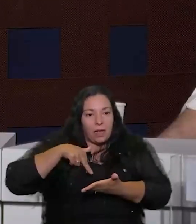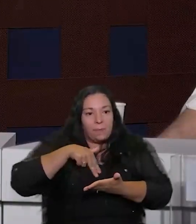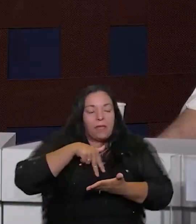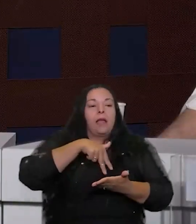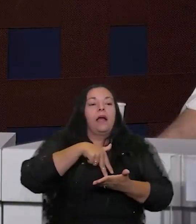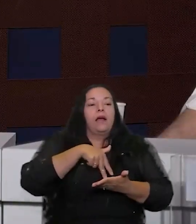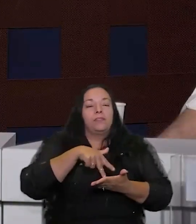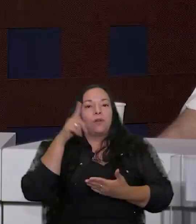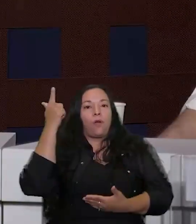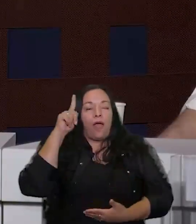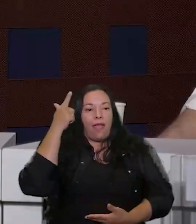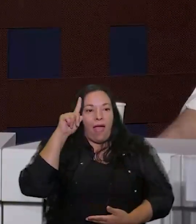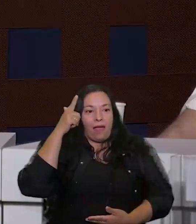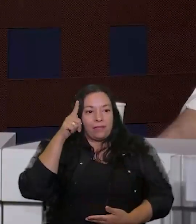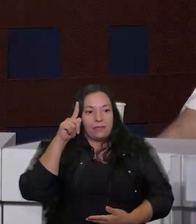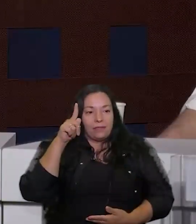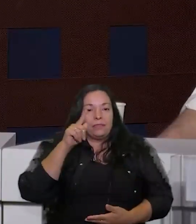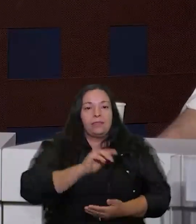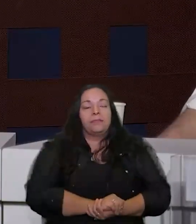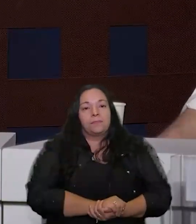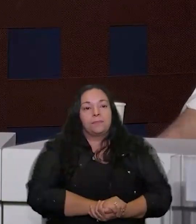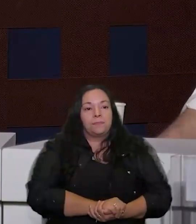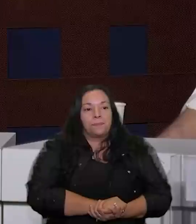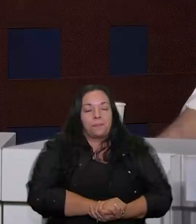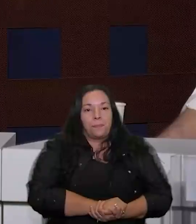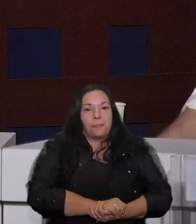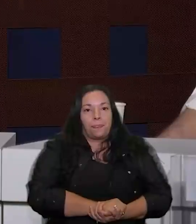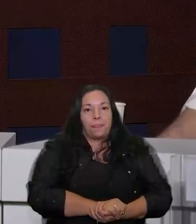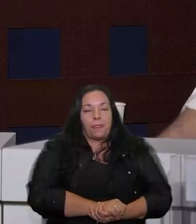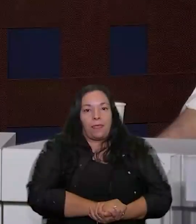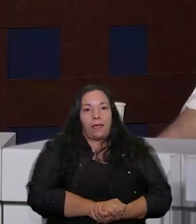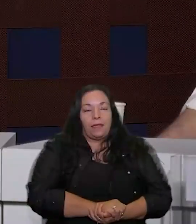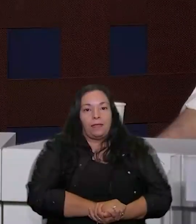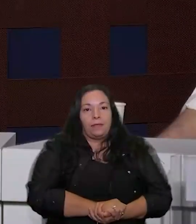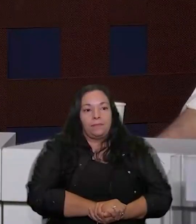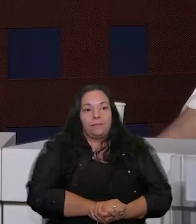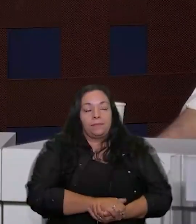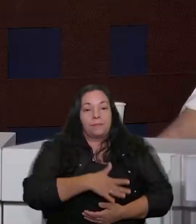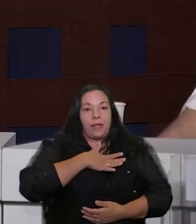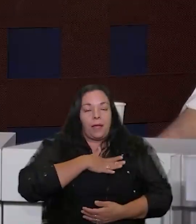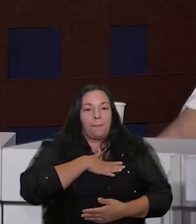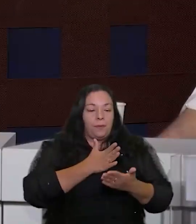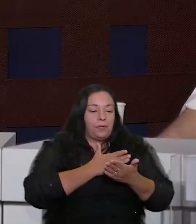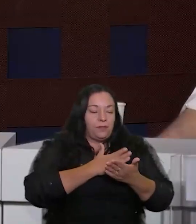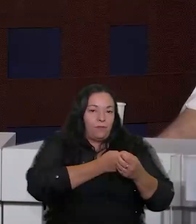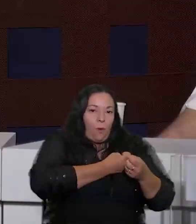Nordeste do Goiás, uma cidade chamada Damianópolis. Então, o meu romance,